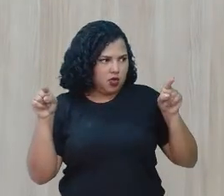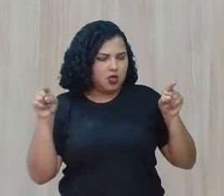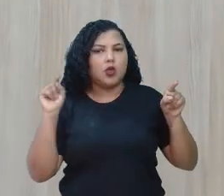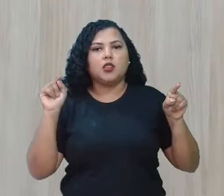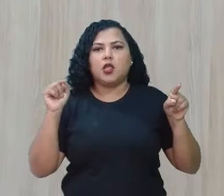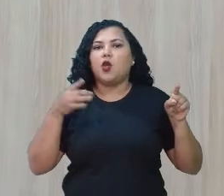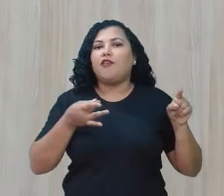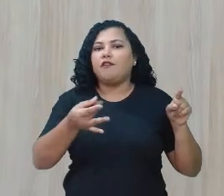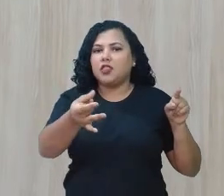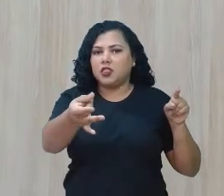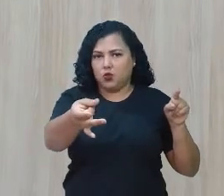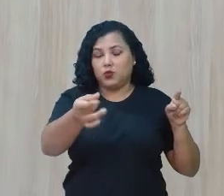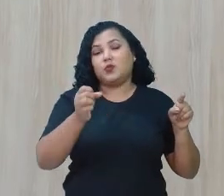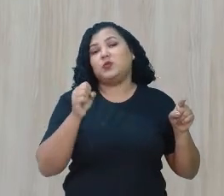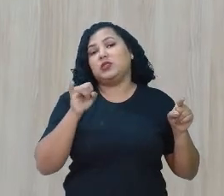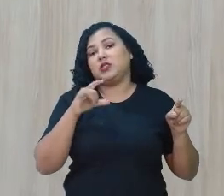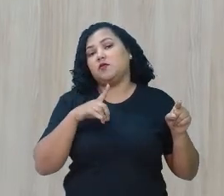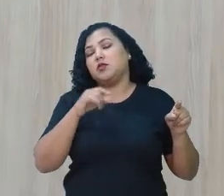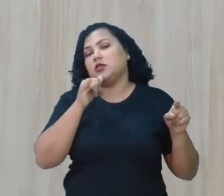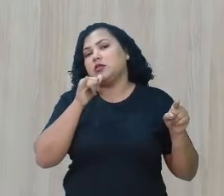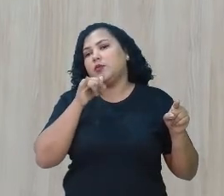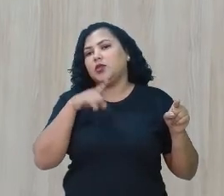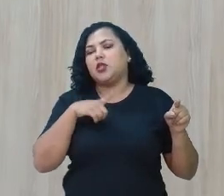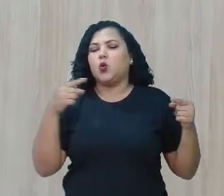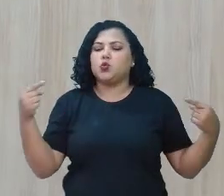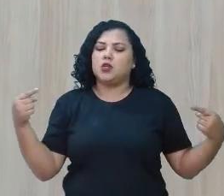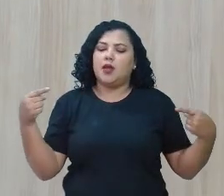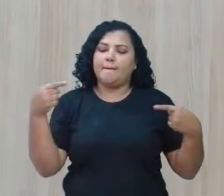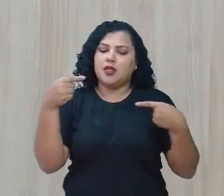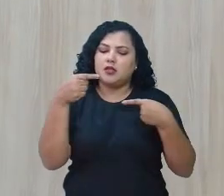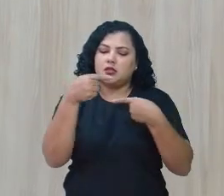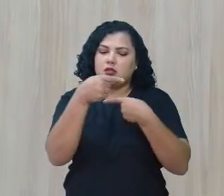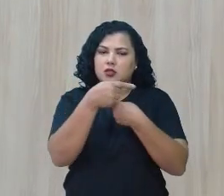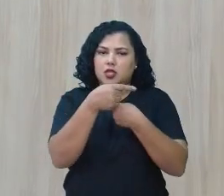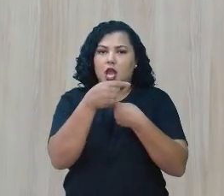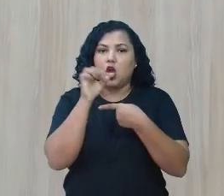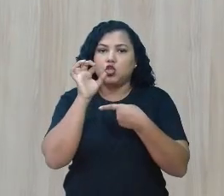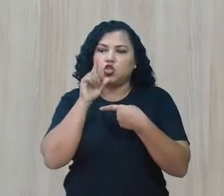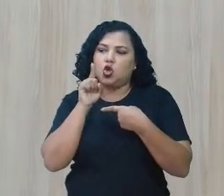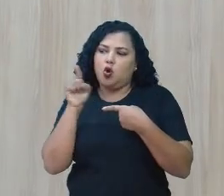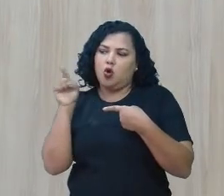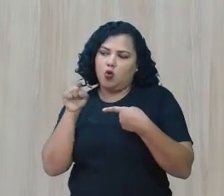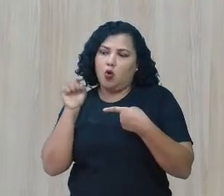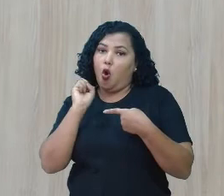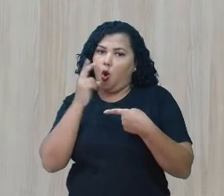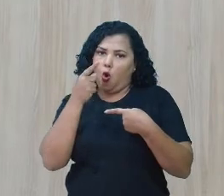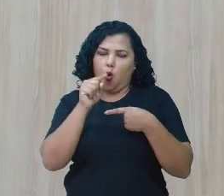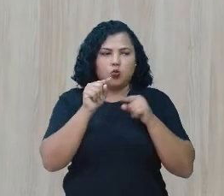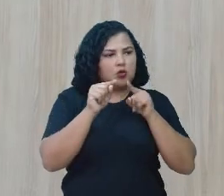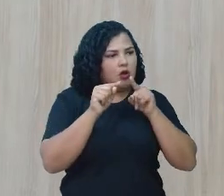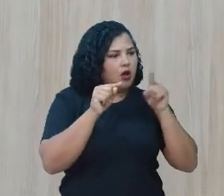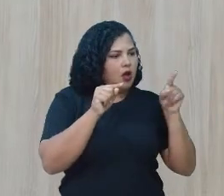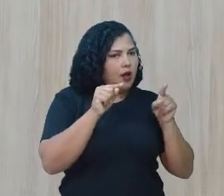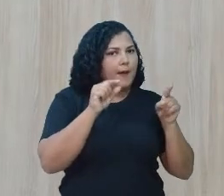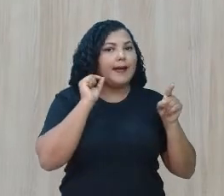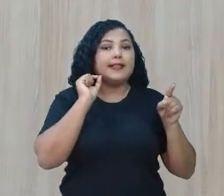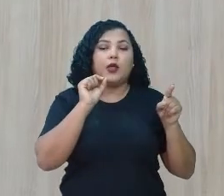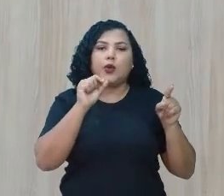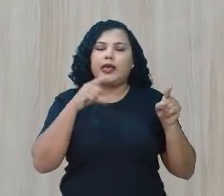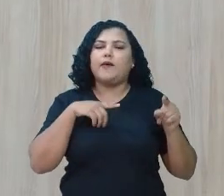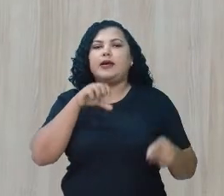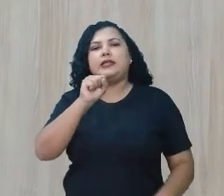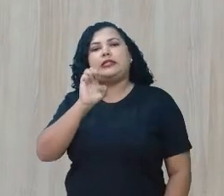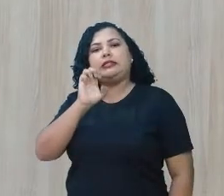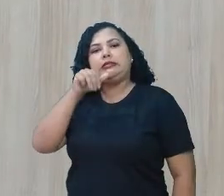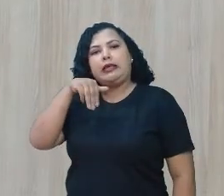gente tem o infinito. Se você pega um segmento em que tenha seta em apenas uma extremidade, estamos falando aí de uma